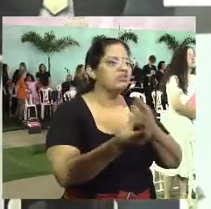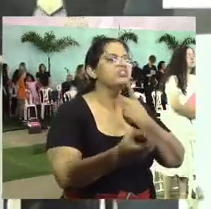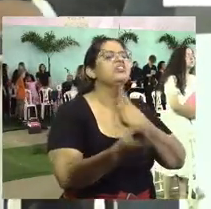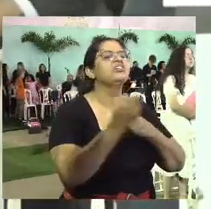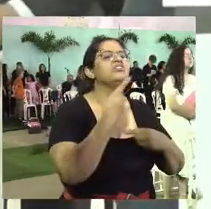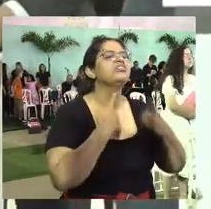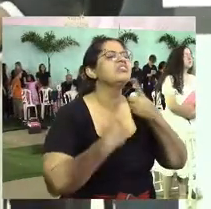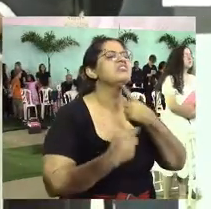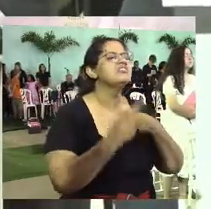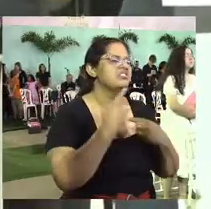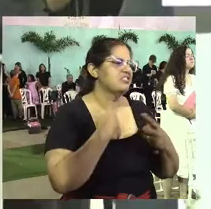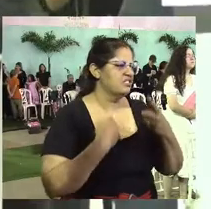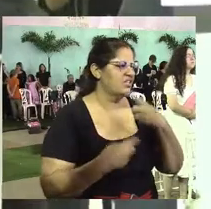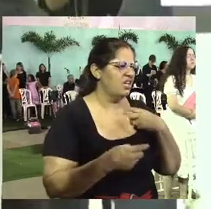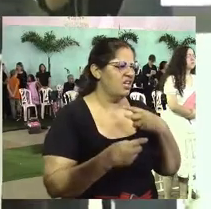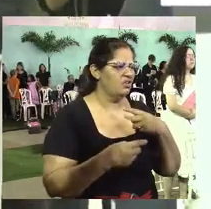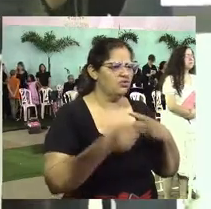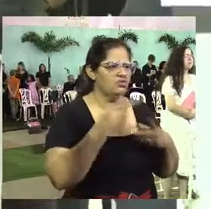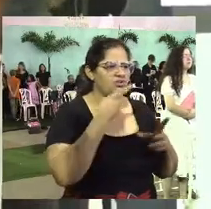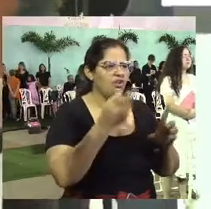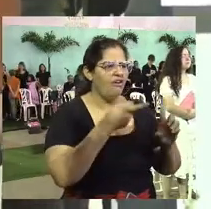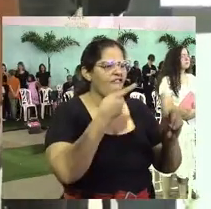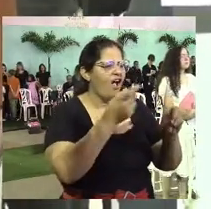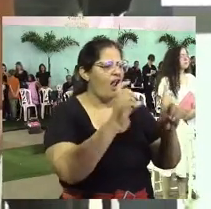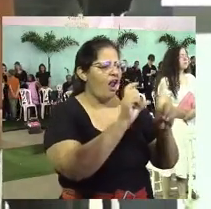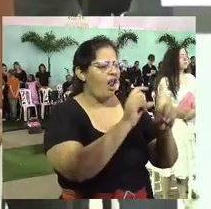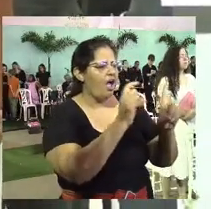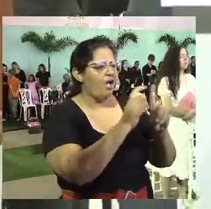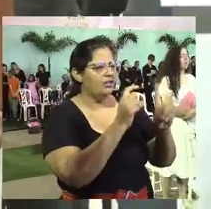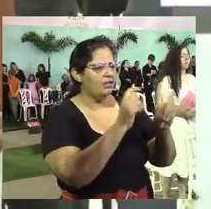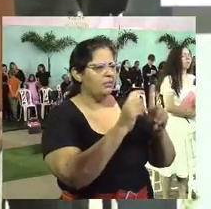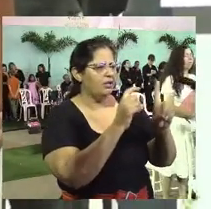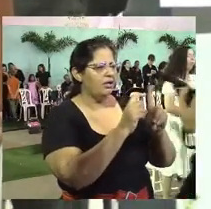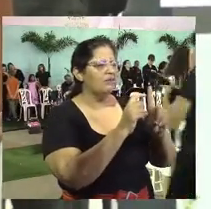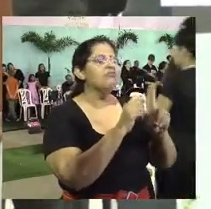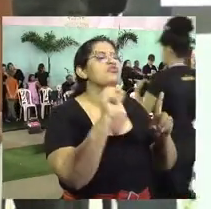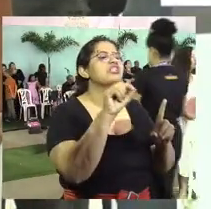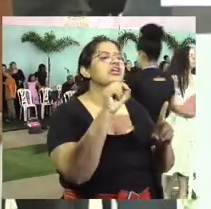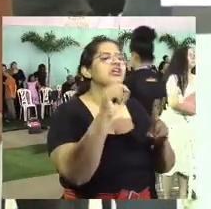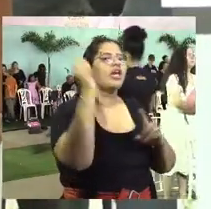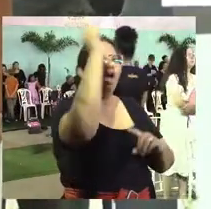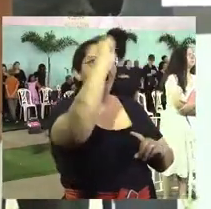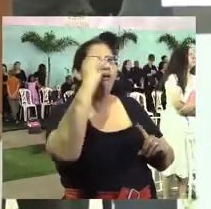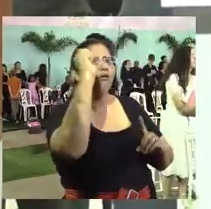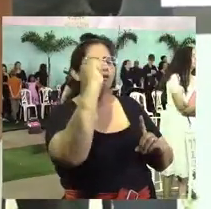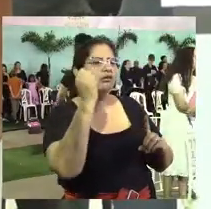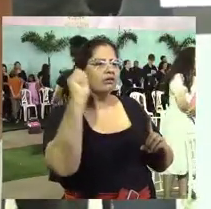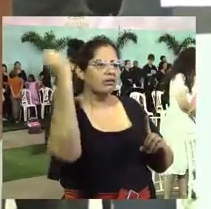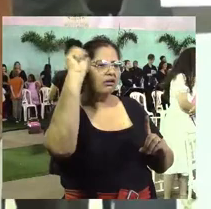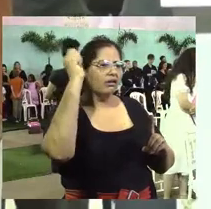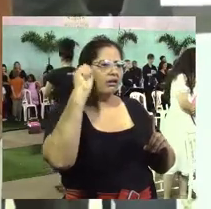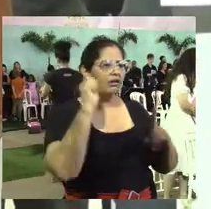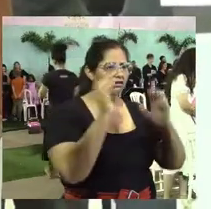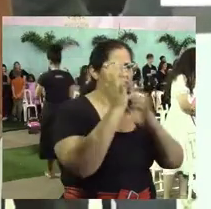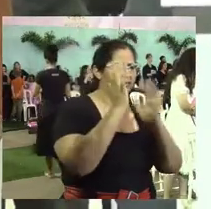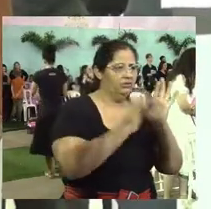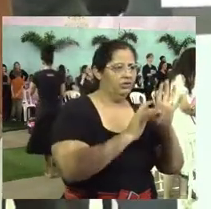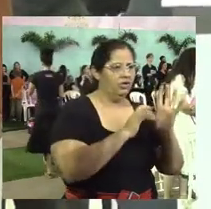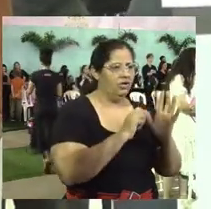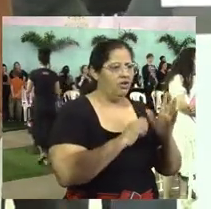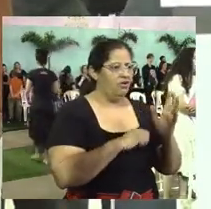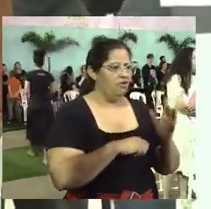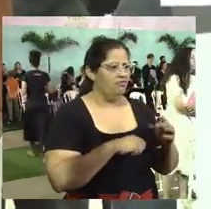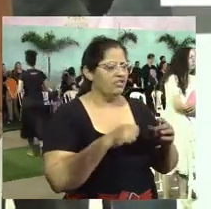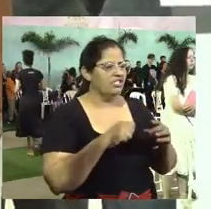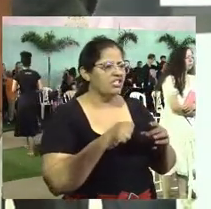Você que sonha ser um pregador da palavra você quer ganhar e cames para Jesus você quer pregar em cruzadas por esse